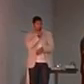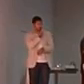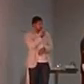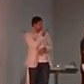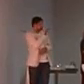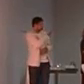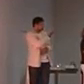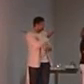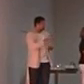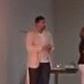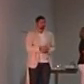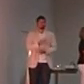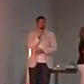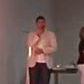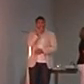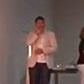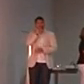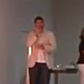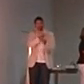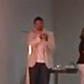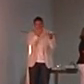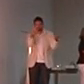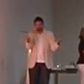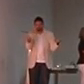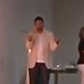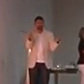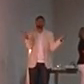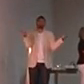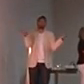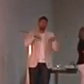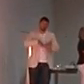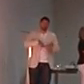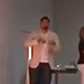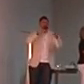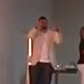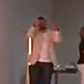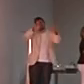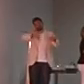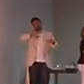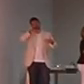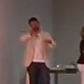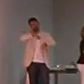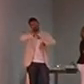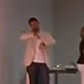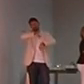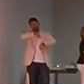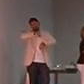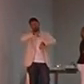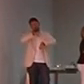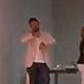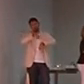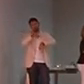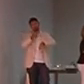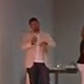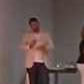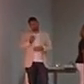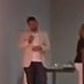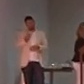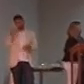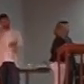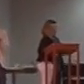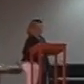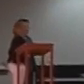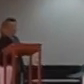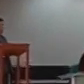Bom dia. Poderia falar aqui durante 1 hora sobre o meu currículo e sobre a minha vida dentro da